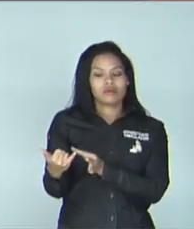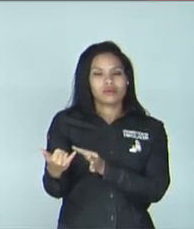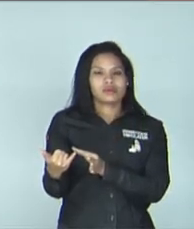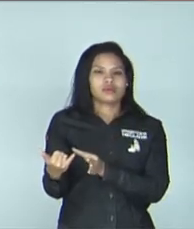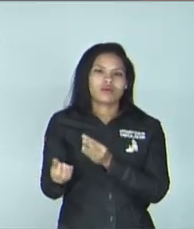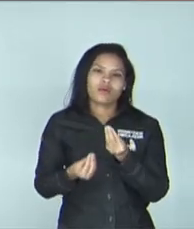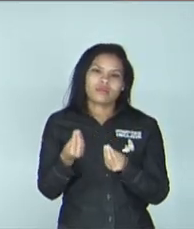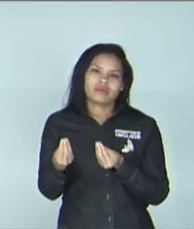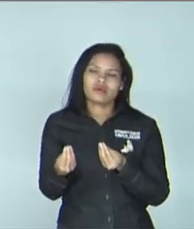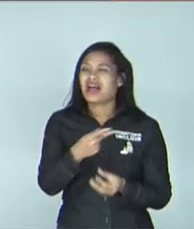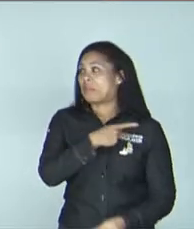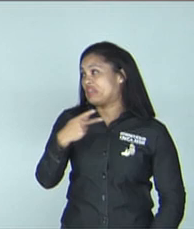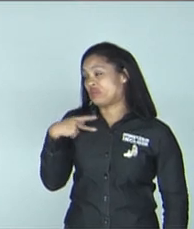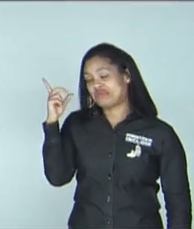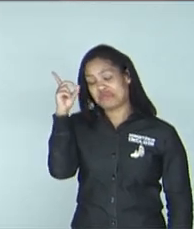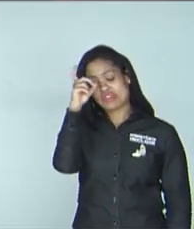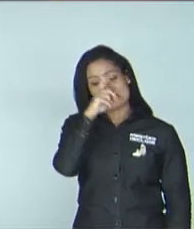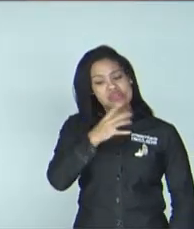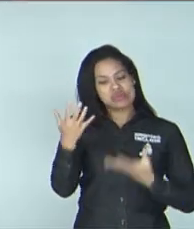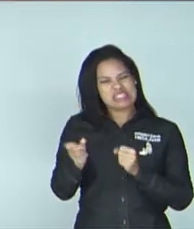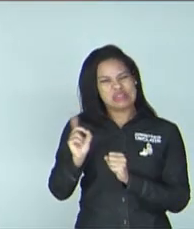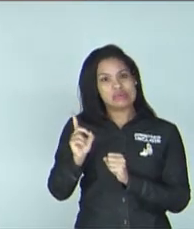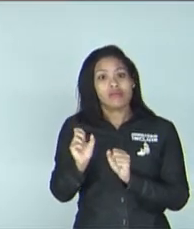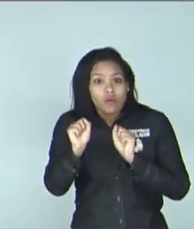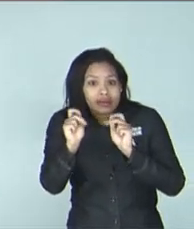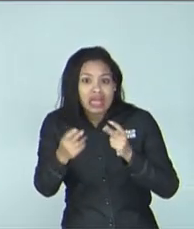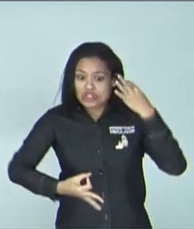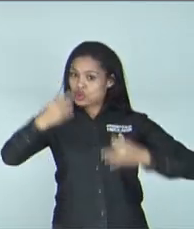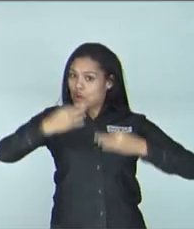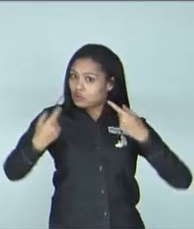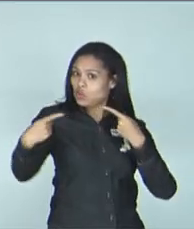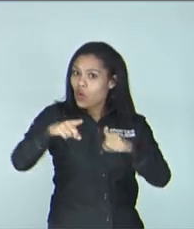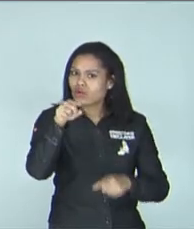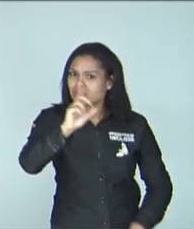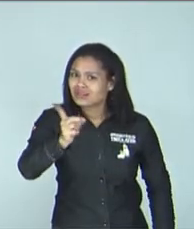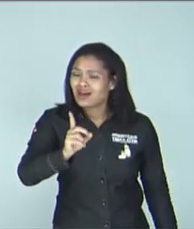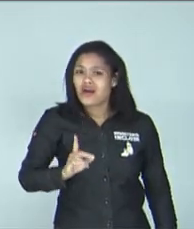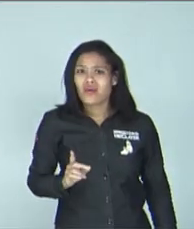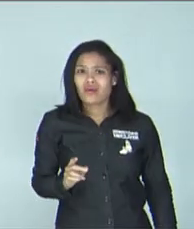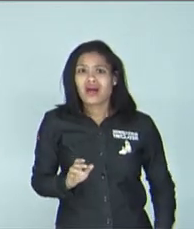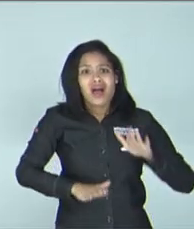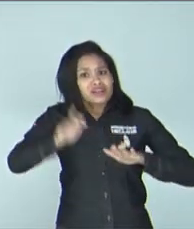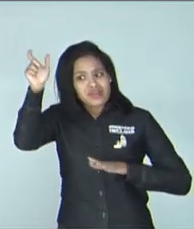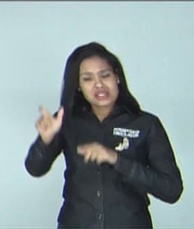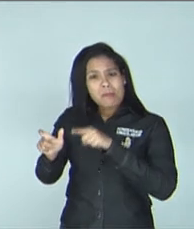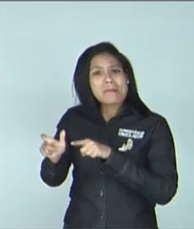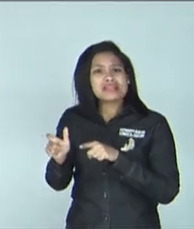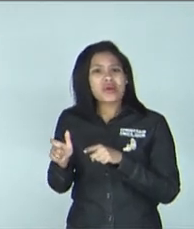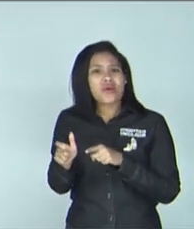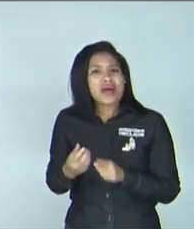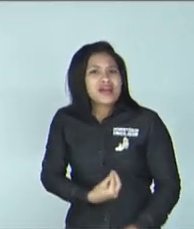alice não serve para mim não glória a deus eu não estou julgando ninguém mas eu conheço muita gente que tem uma vida espiritual precária